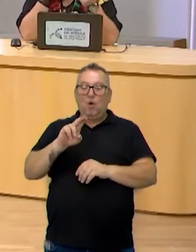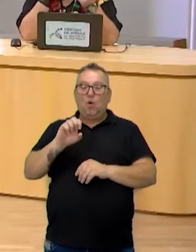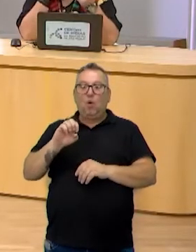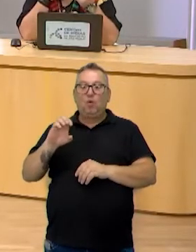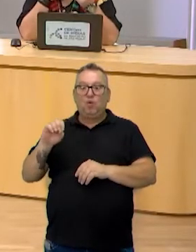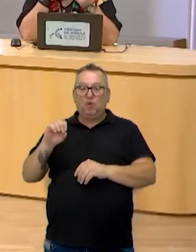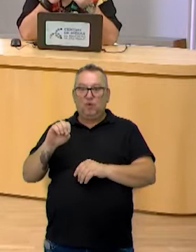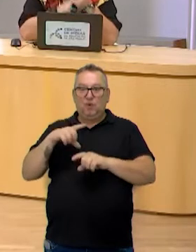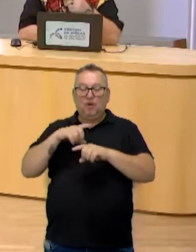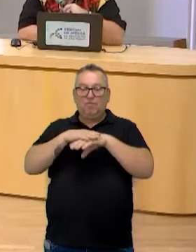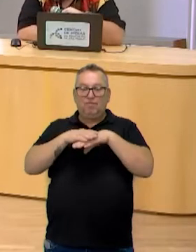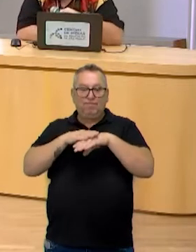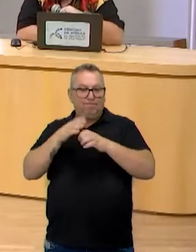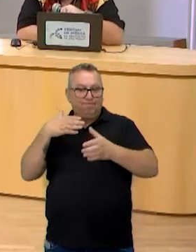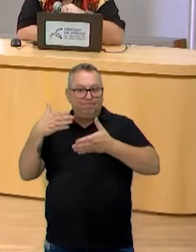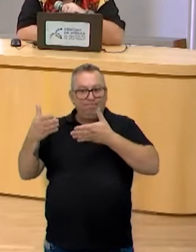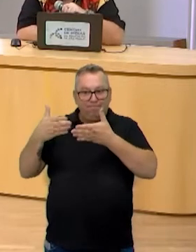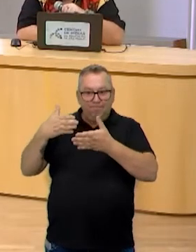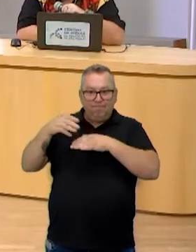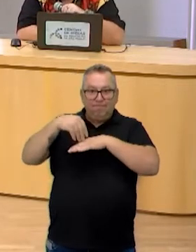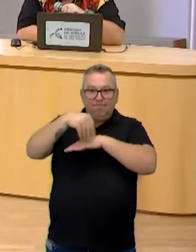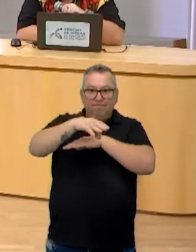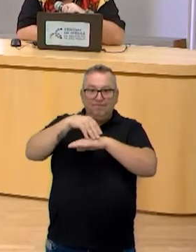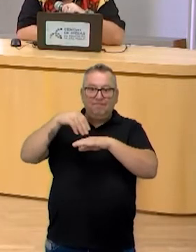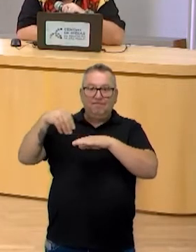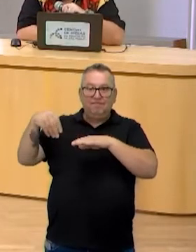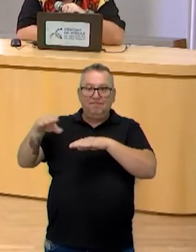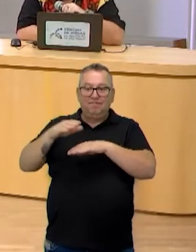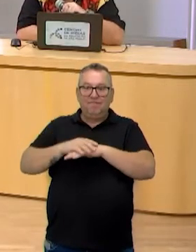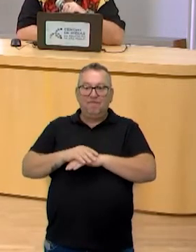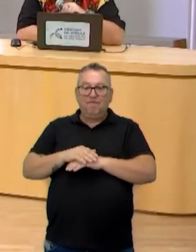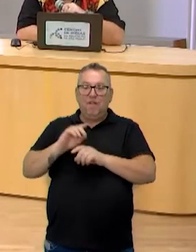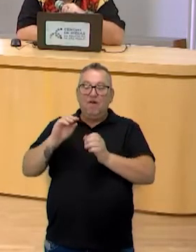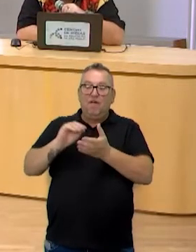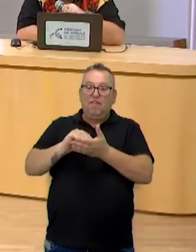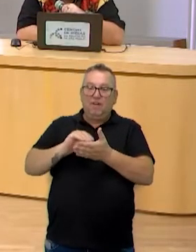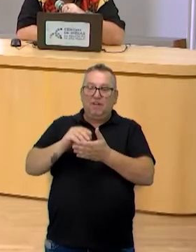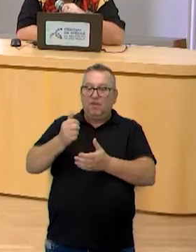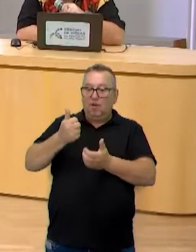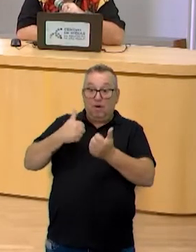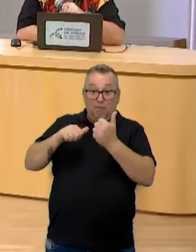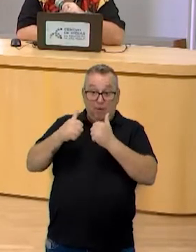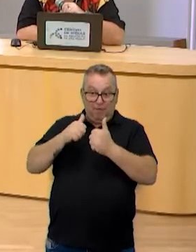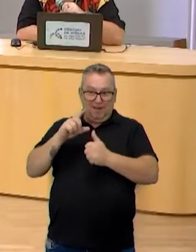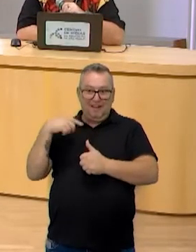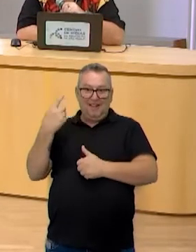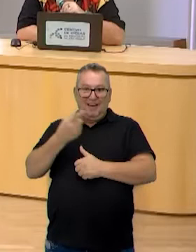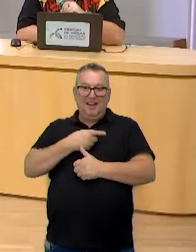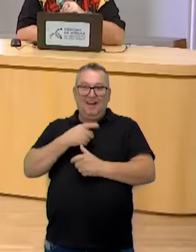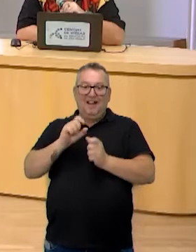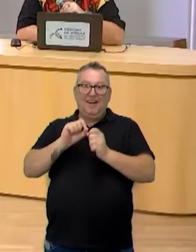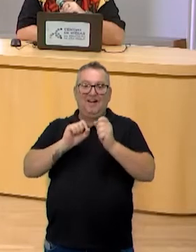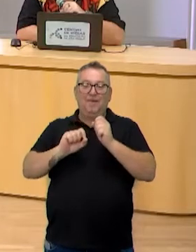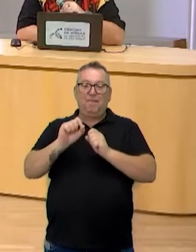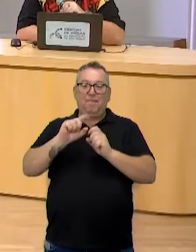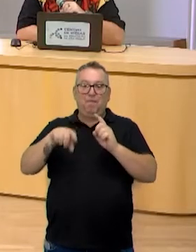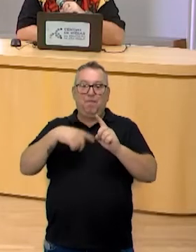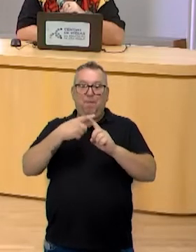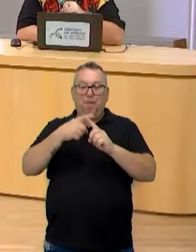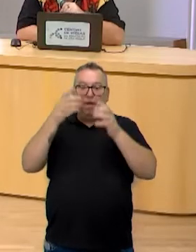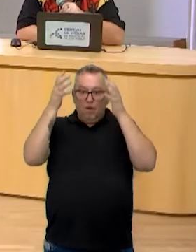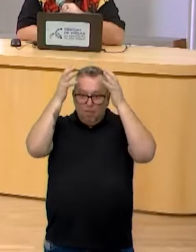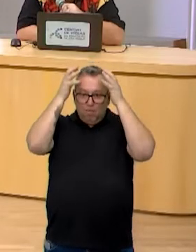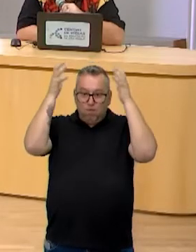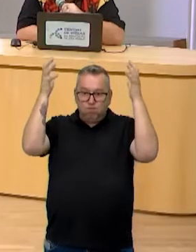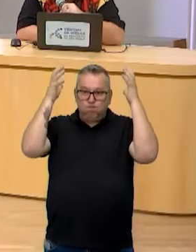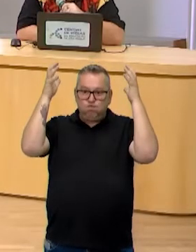papo nerd que a gente leva aqui com o mediador. Falta só um drinkzinho aqui para nós, né? Fazendo um momento mais aqui,